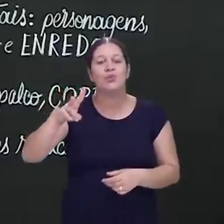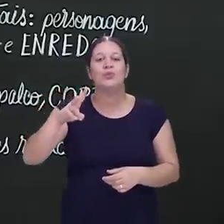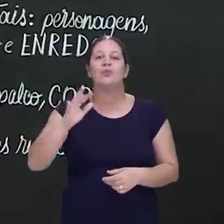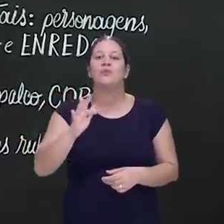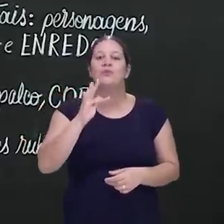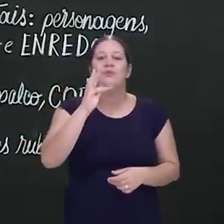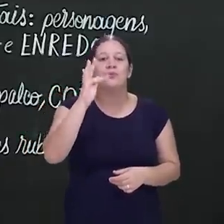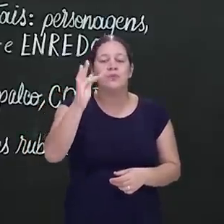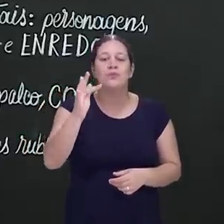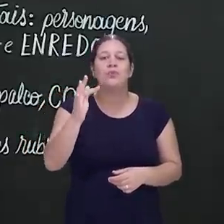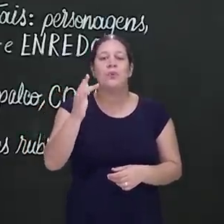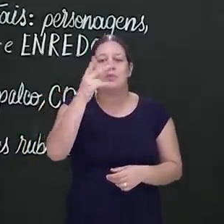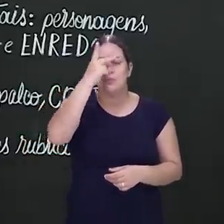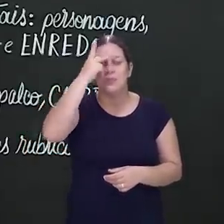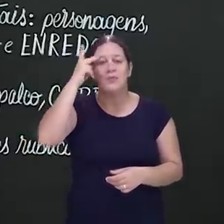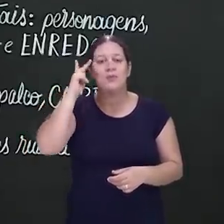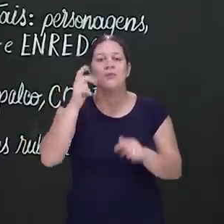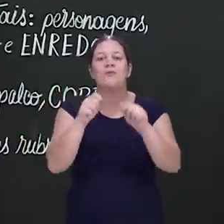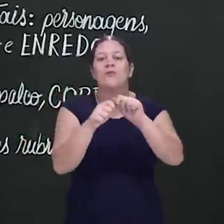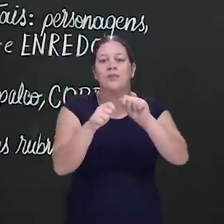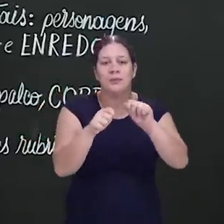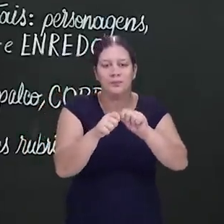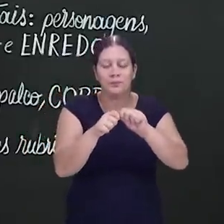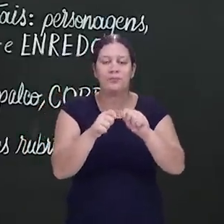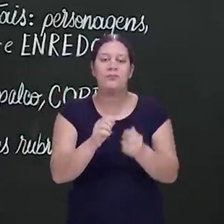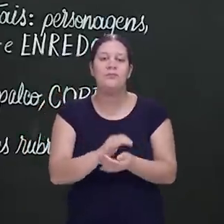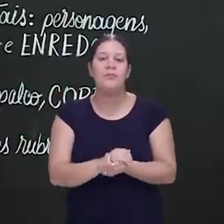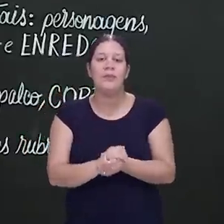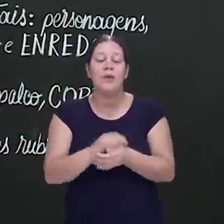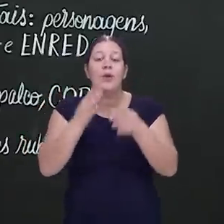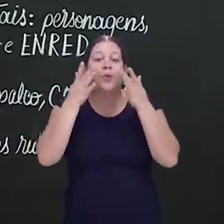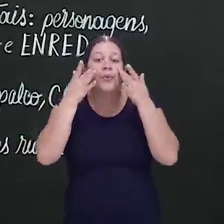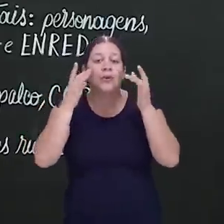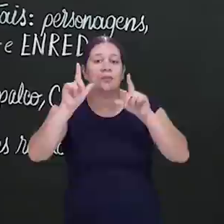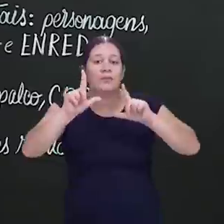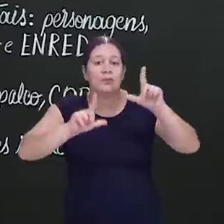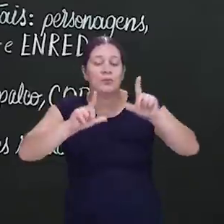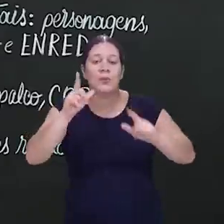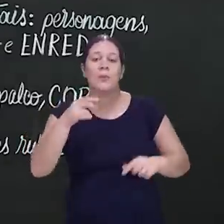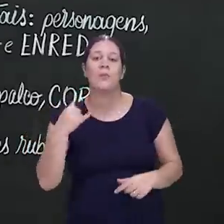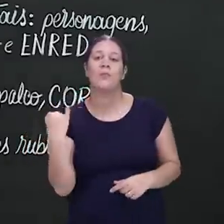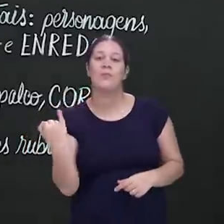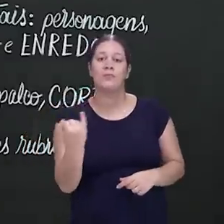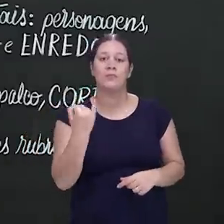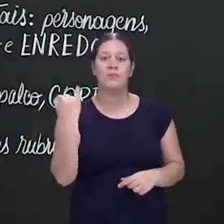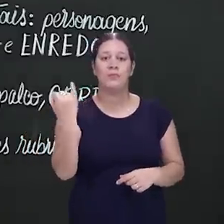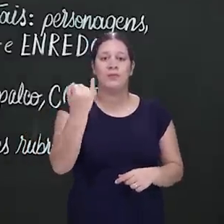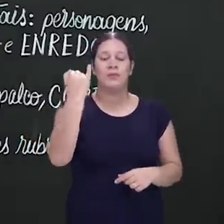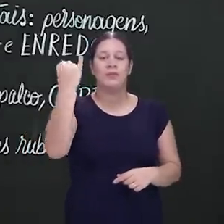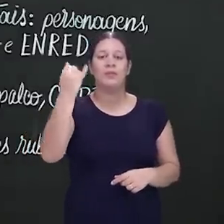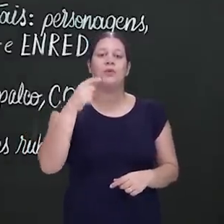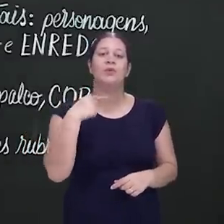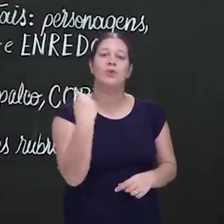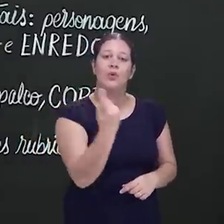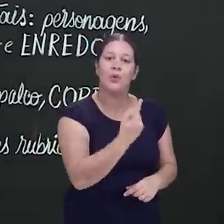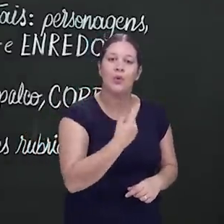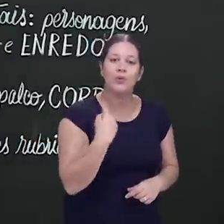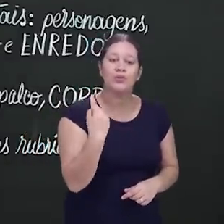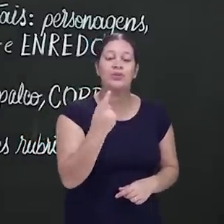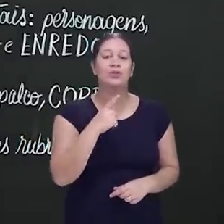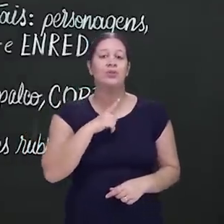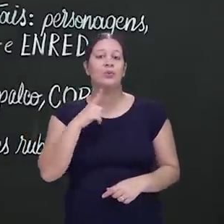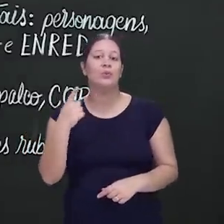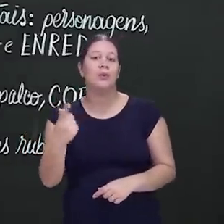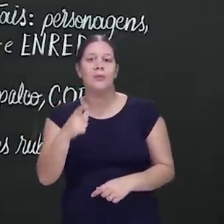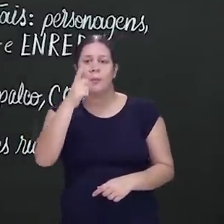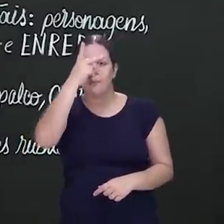encenada. Então, os atores são fundamentais. Sabe o que significa isso? Significa que nós não temos narrador.